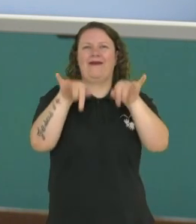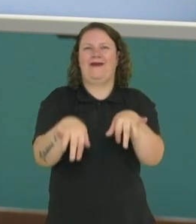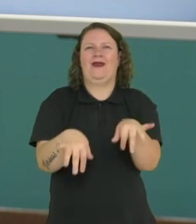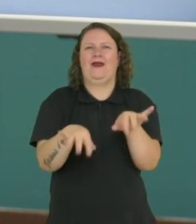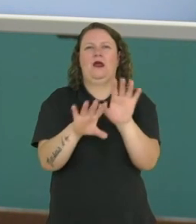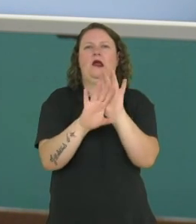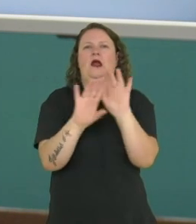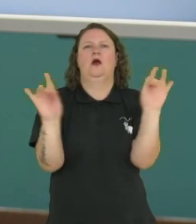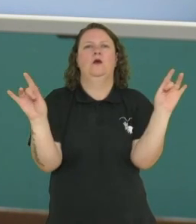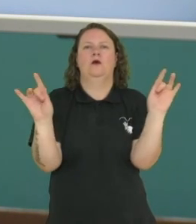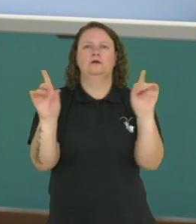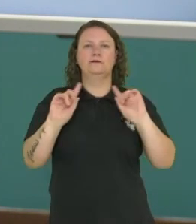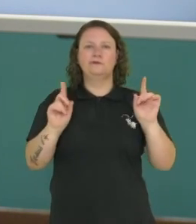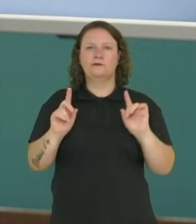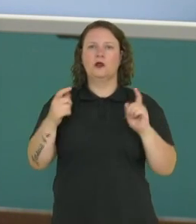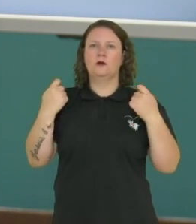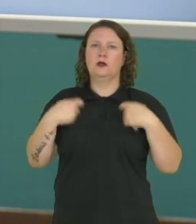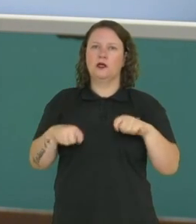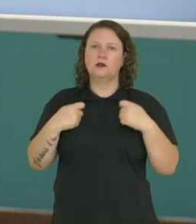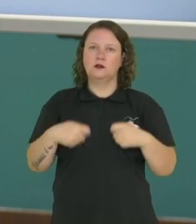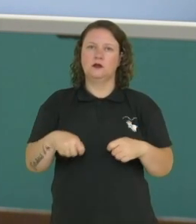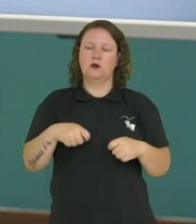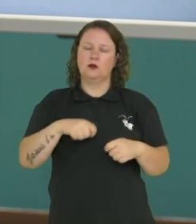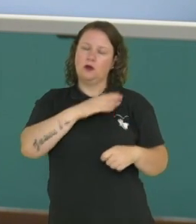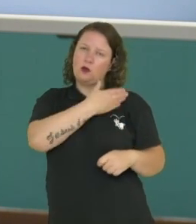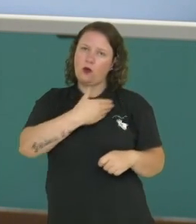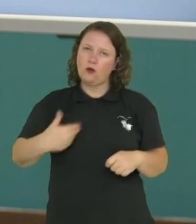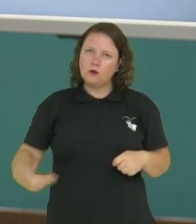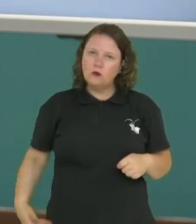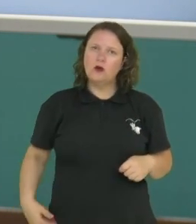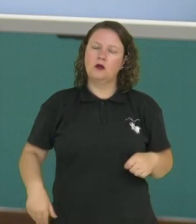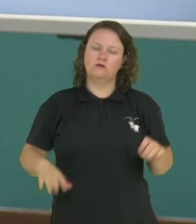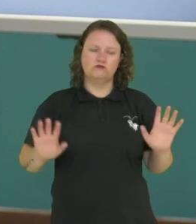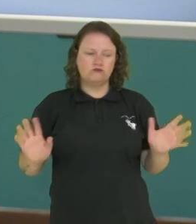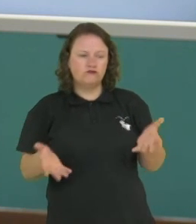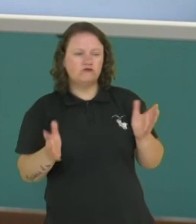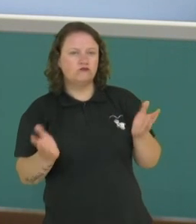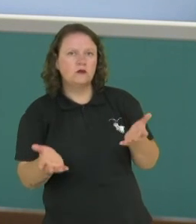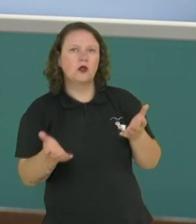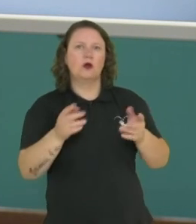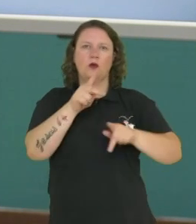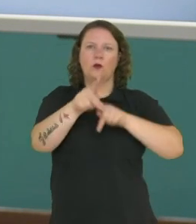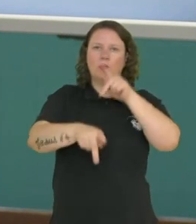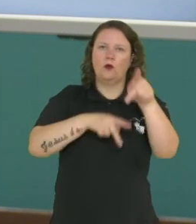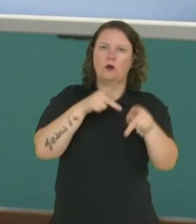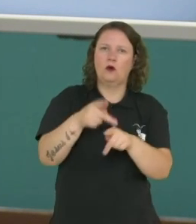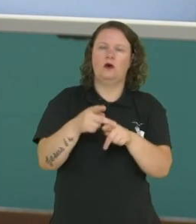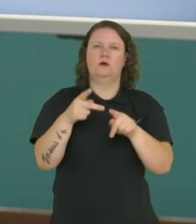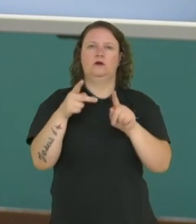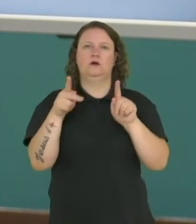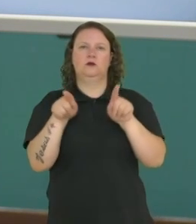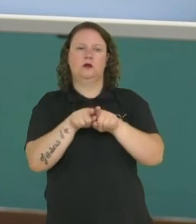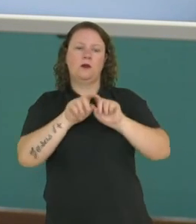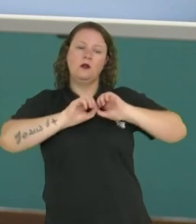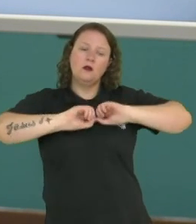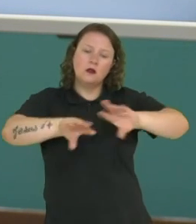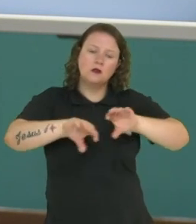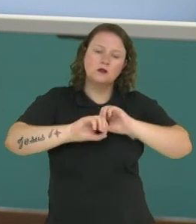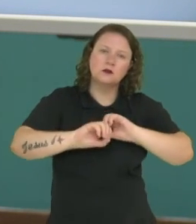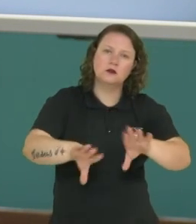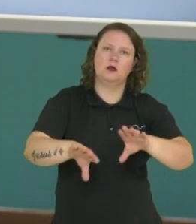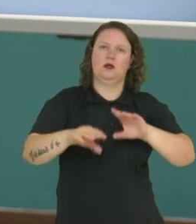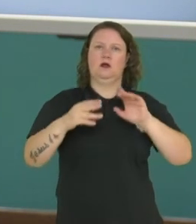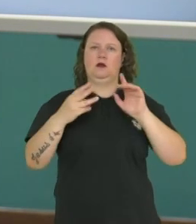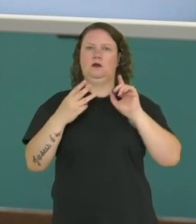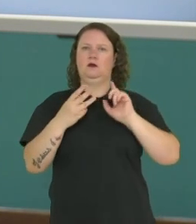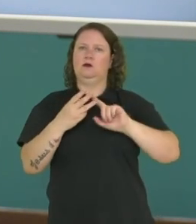governo deve instigar a população por meio da conscientização, educação e assim por diante, a não ter essa segregação,